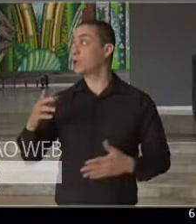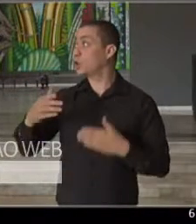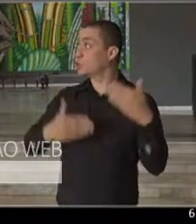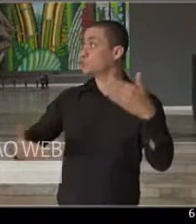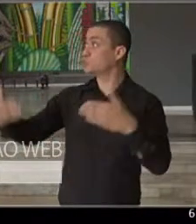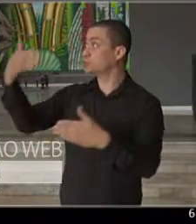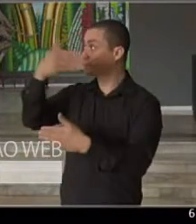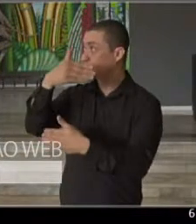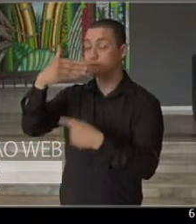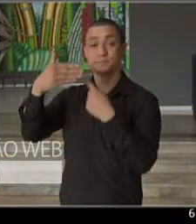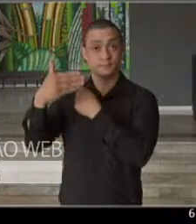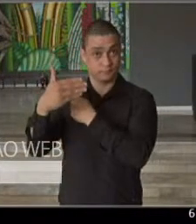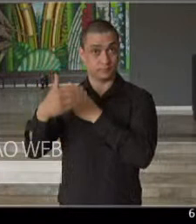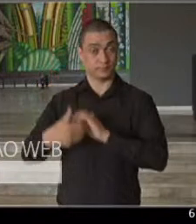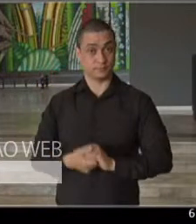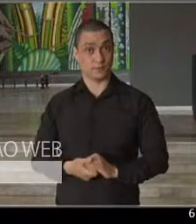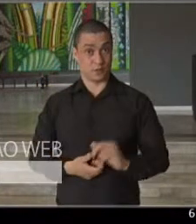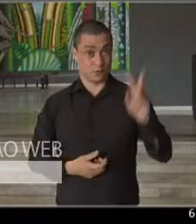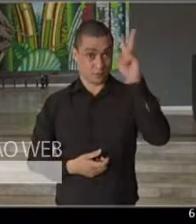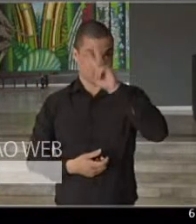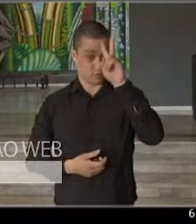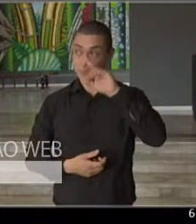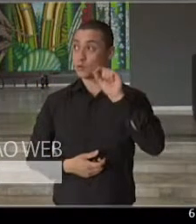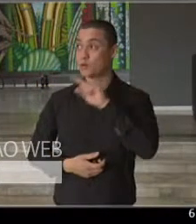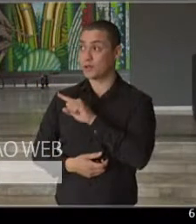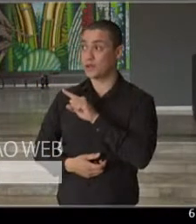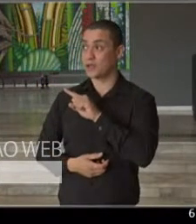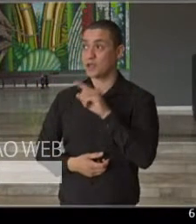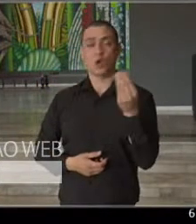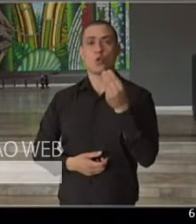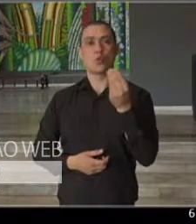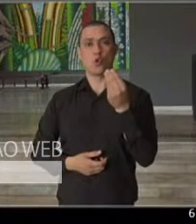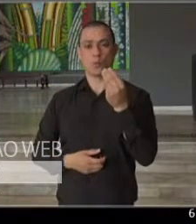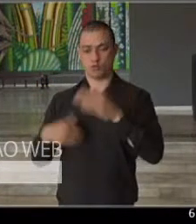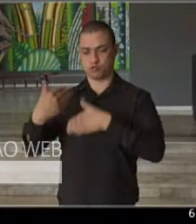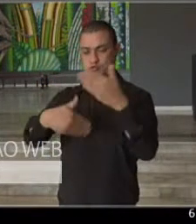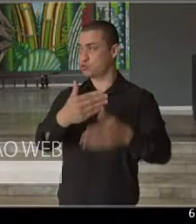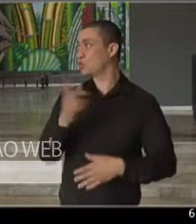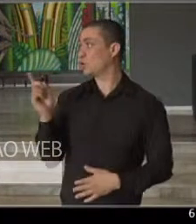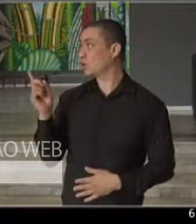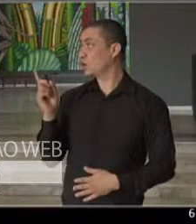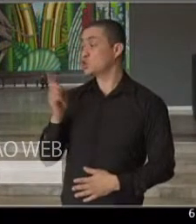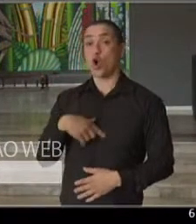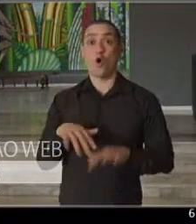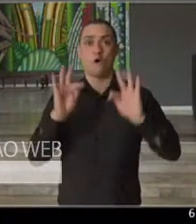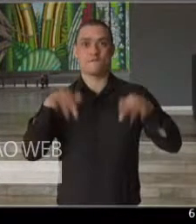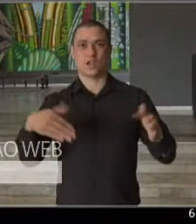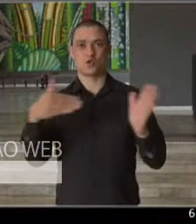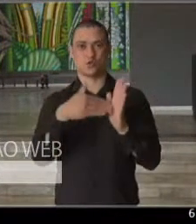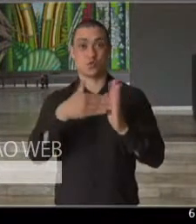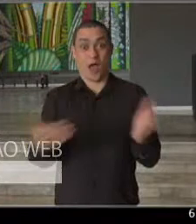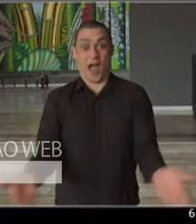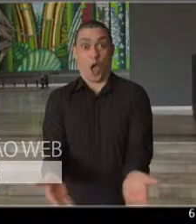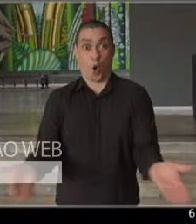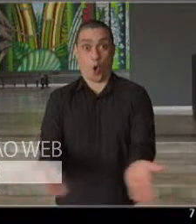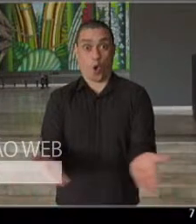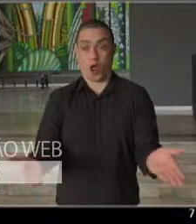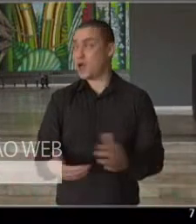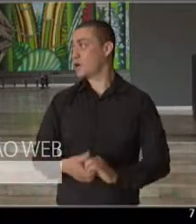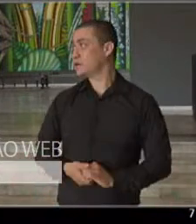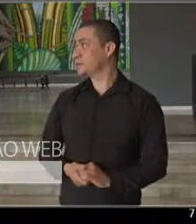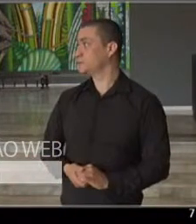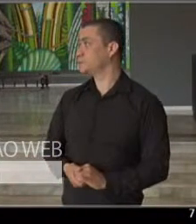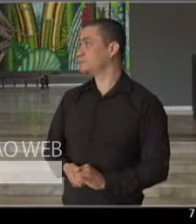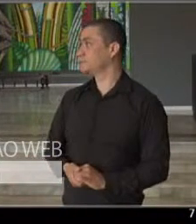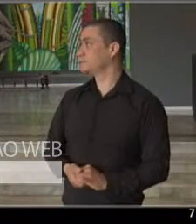página, nós temos essa lembrança aqui, como foi a evolução, e para finalizar, na etapa atual, na próxima